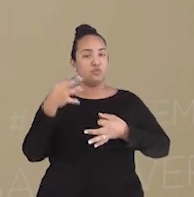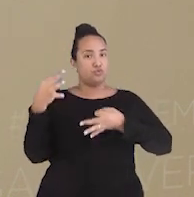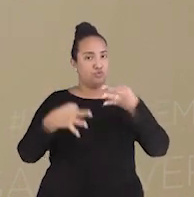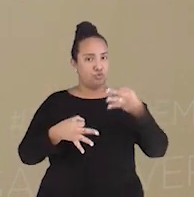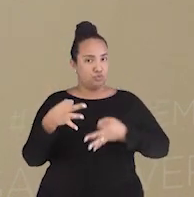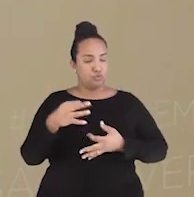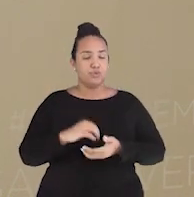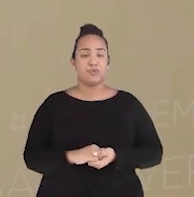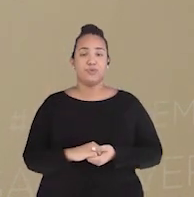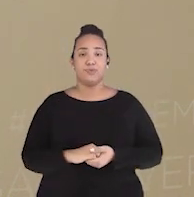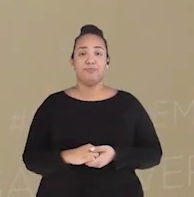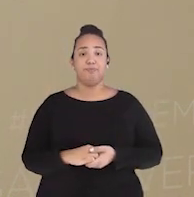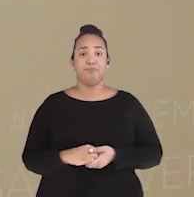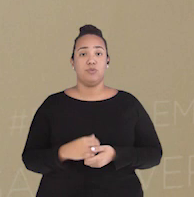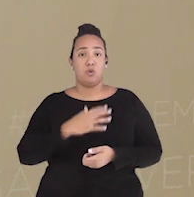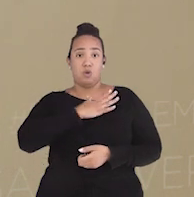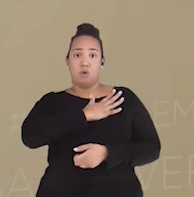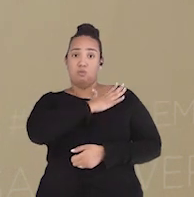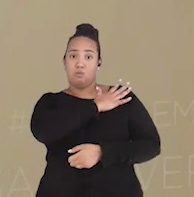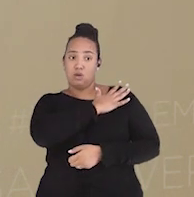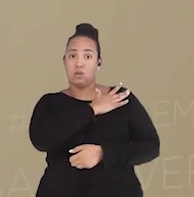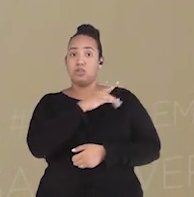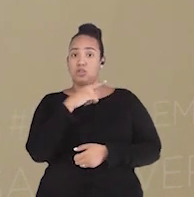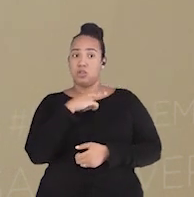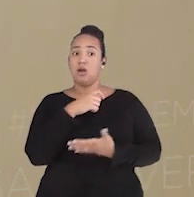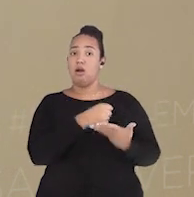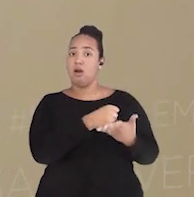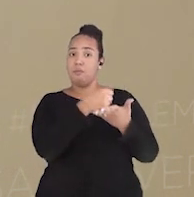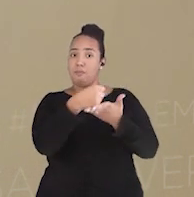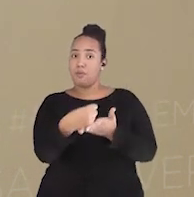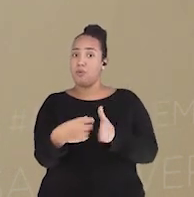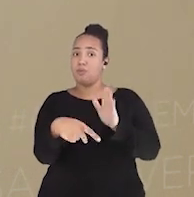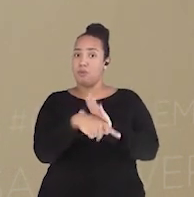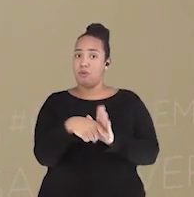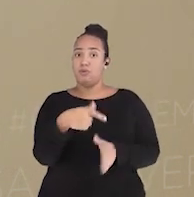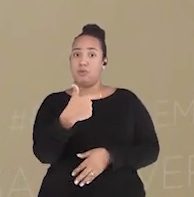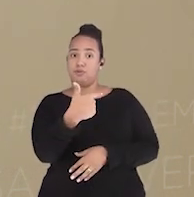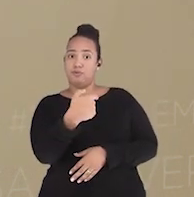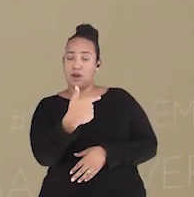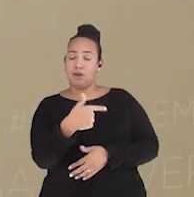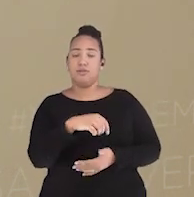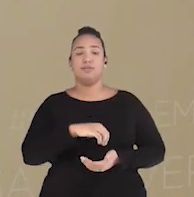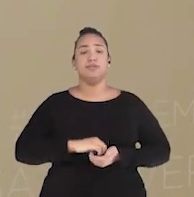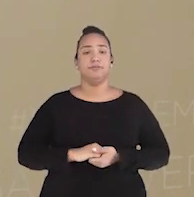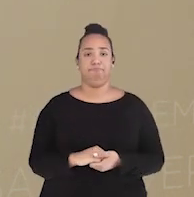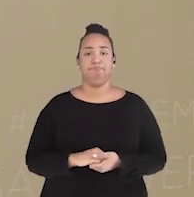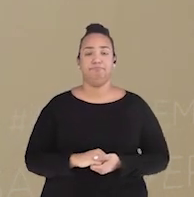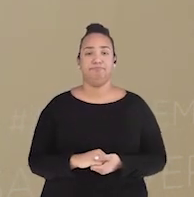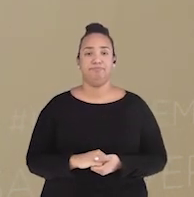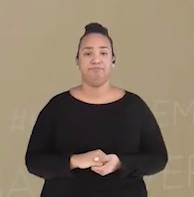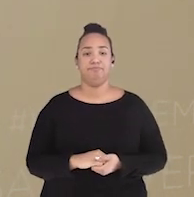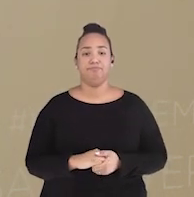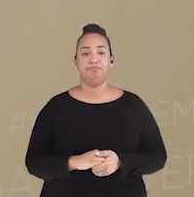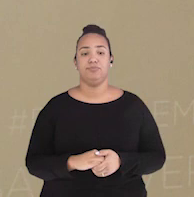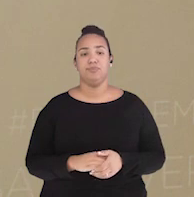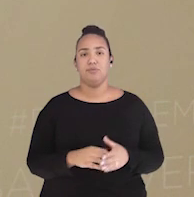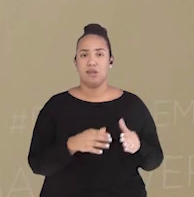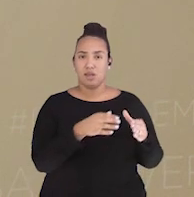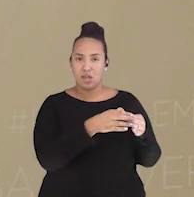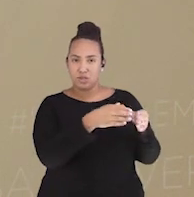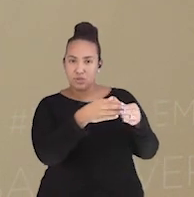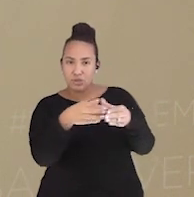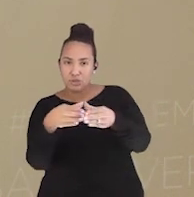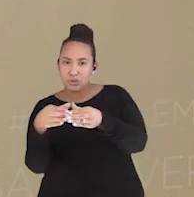força política no governo de Vargas, sendo nomeados interventores em alguns estados. As oligarquias